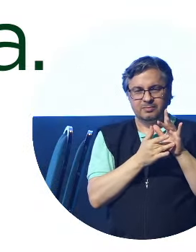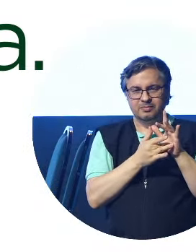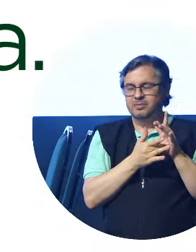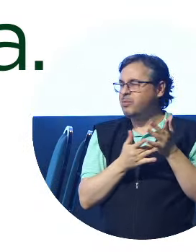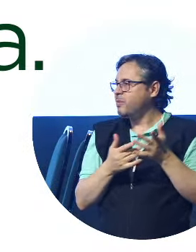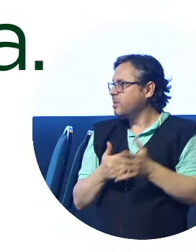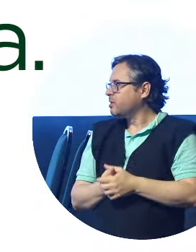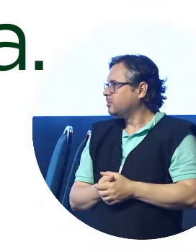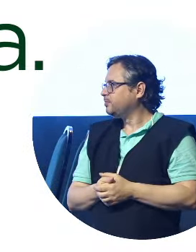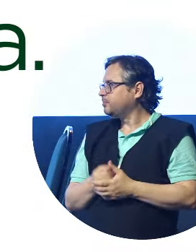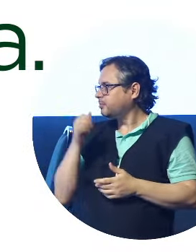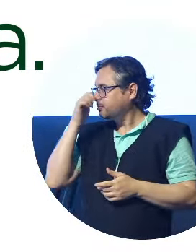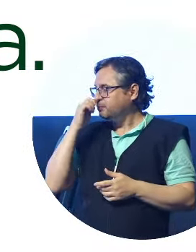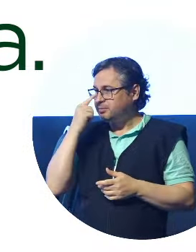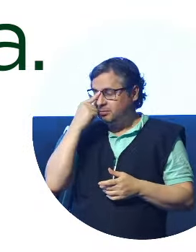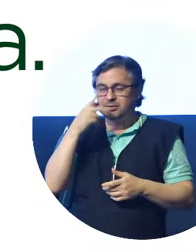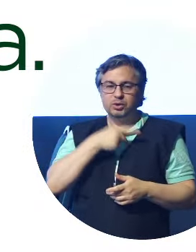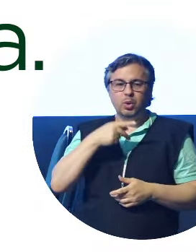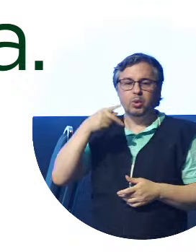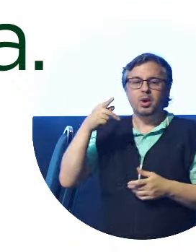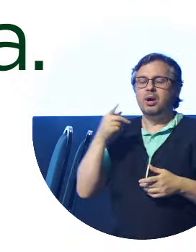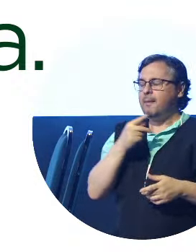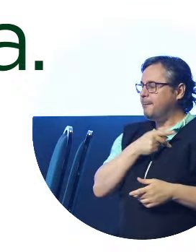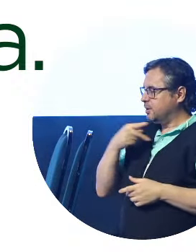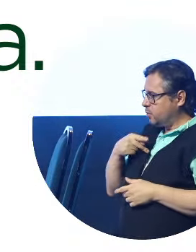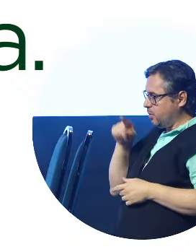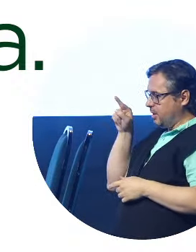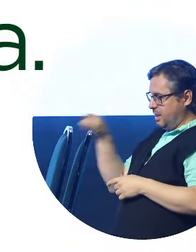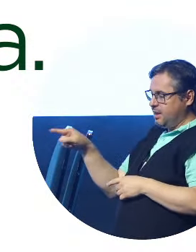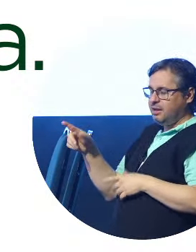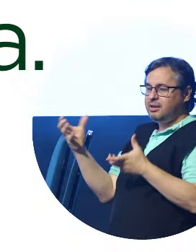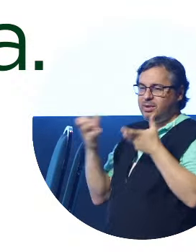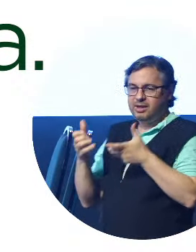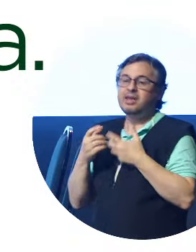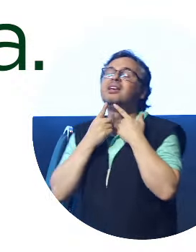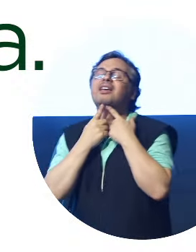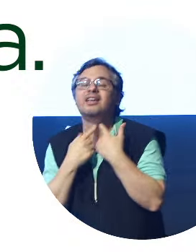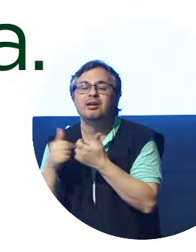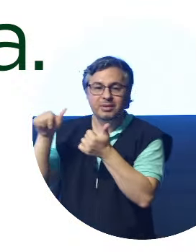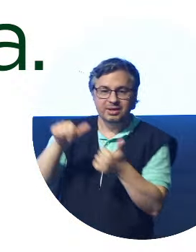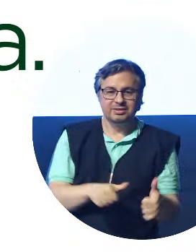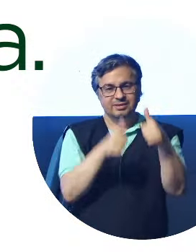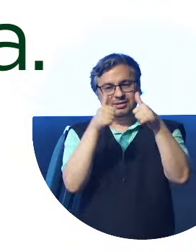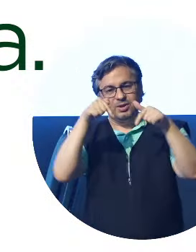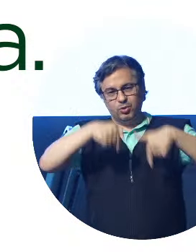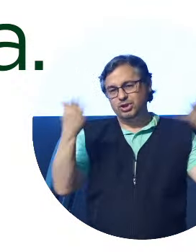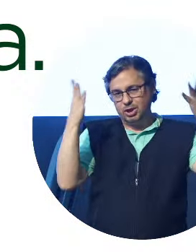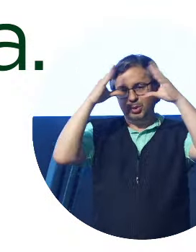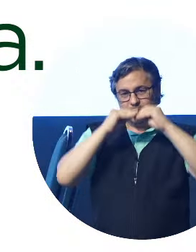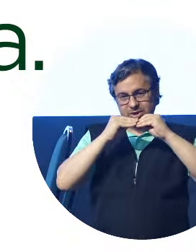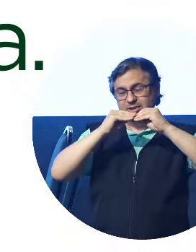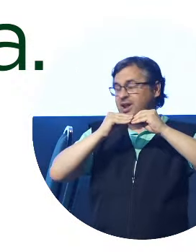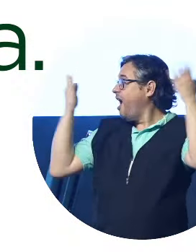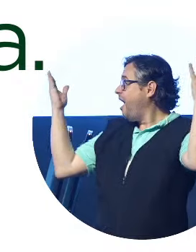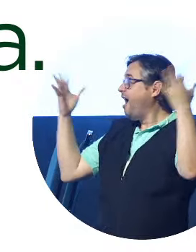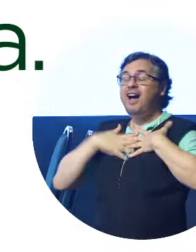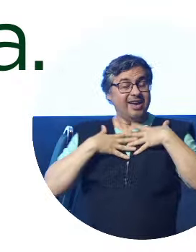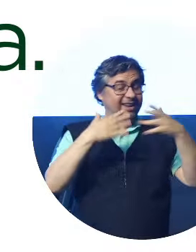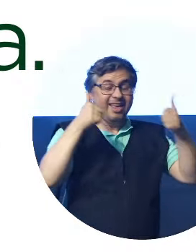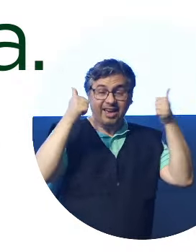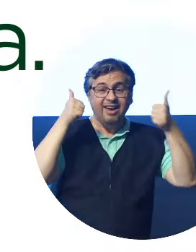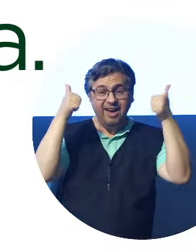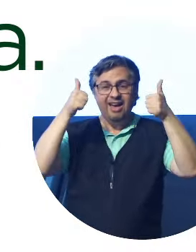Pastor, o Puriá também deseja se batizar nessa noite. Sério?